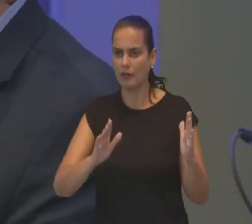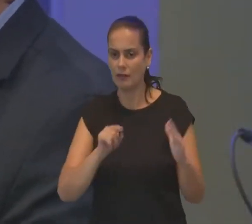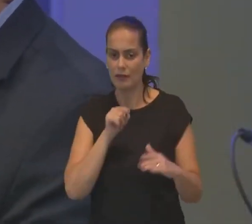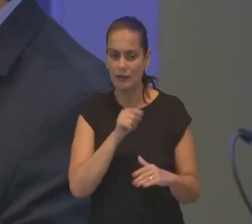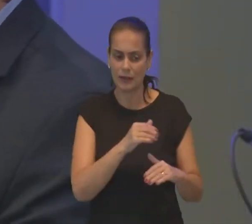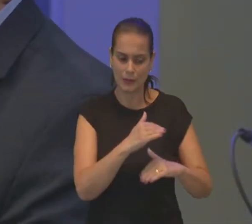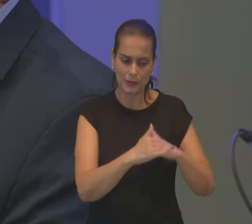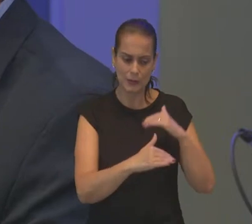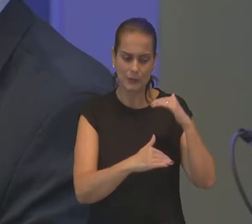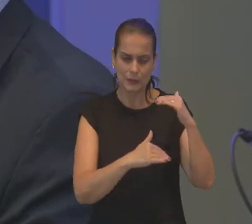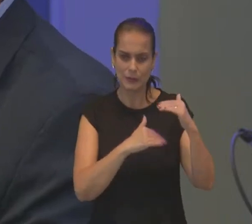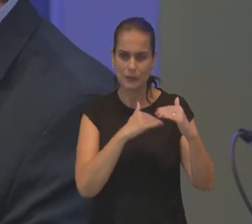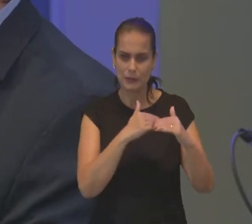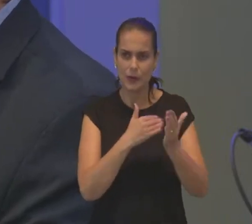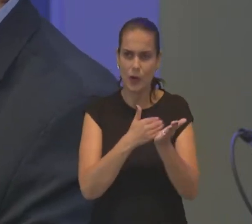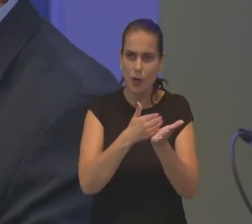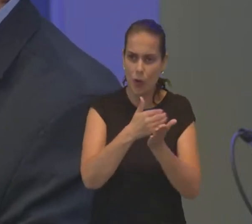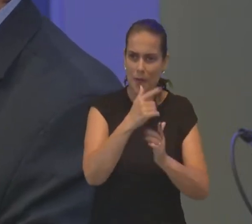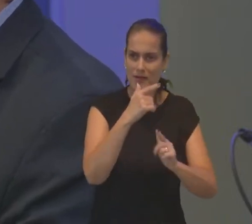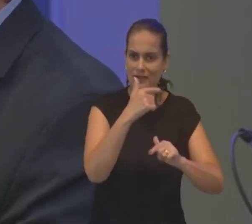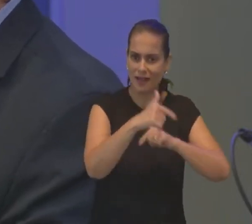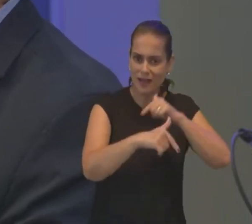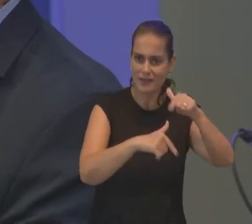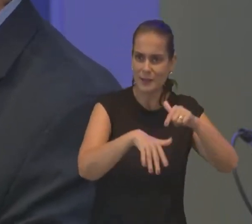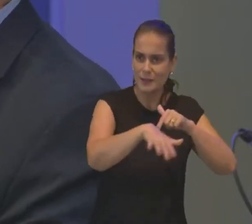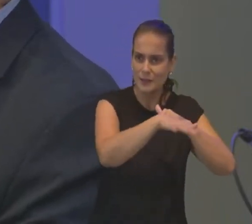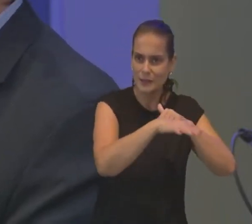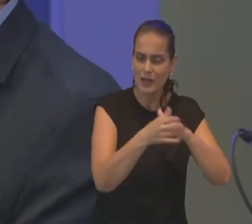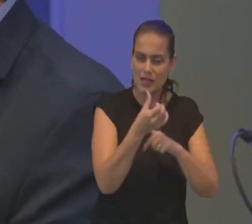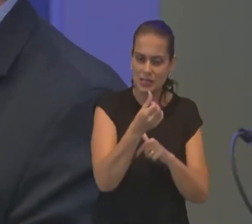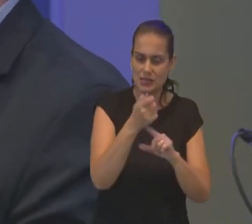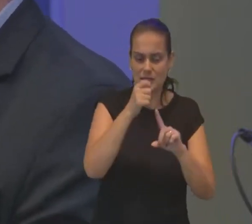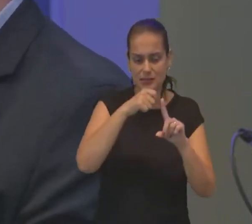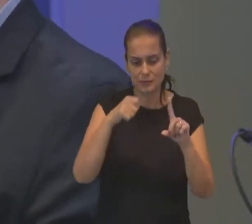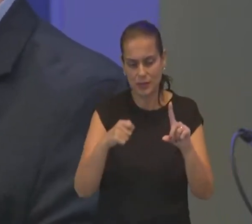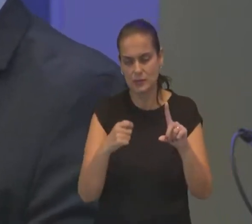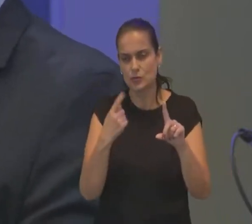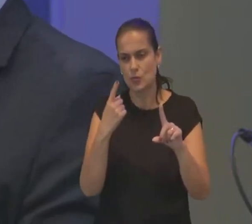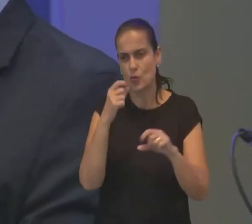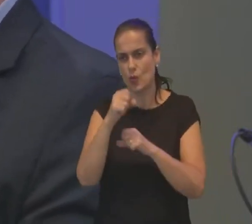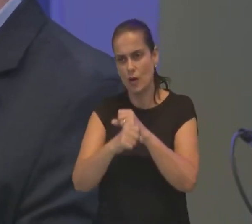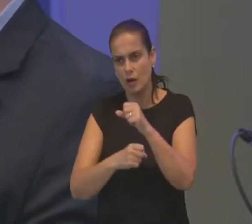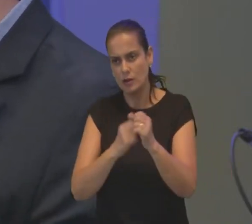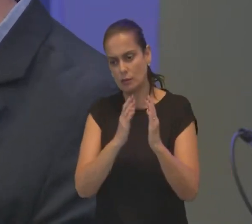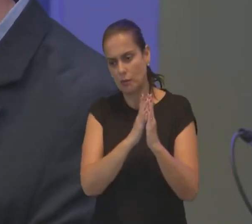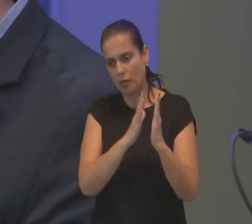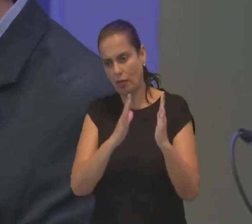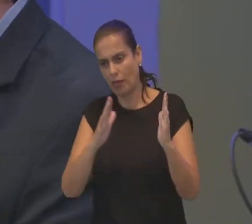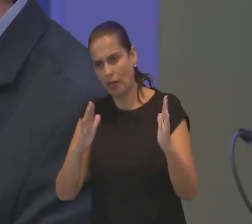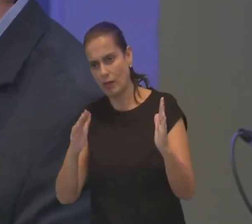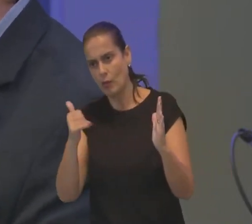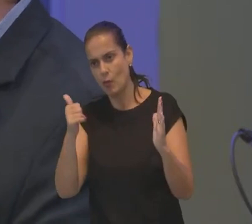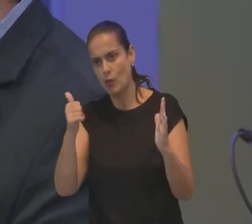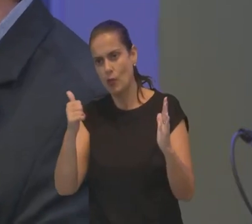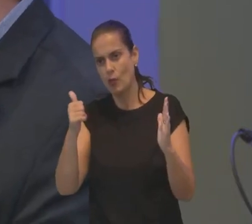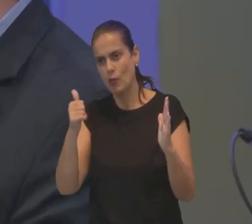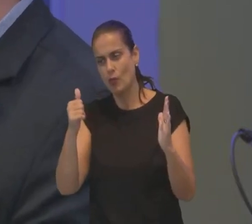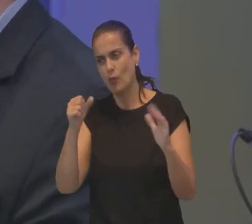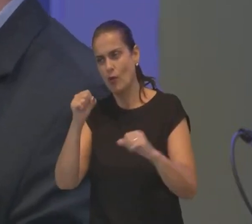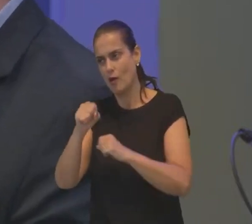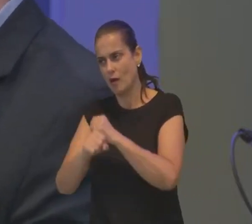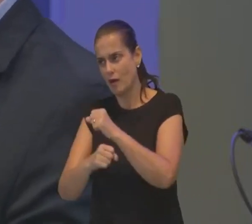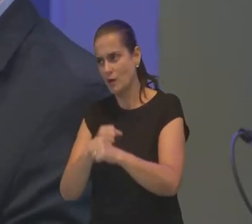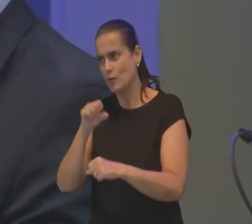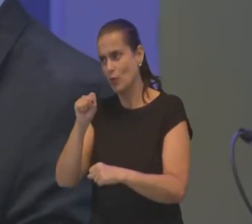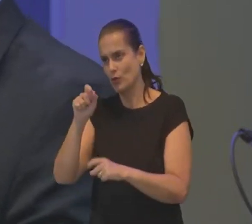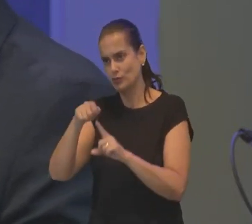a trabalhar já na casa. 6 meses, 1 ano, 1 ano e meio, 1 ano e 8 meses, chega um mandato